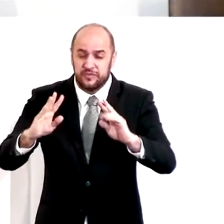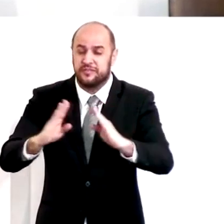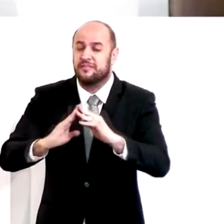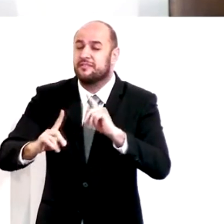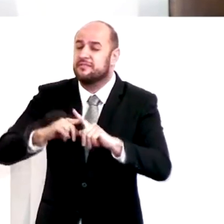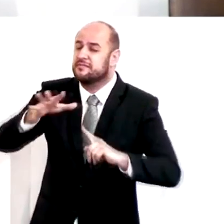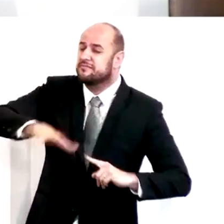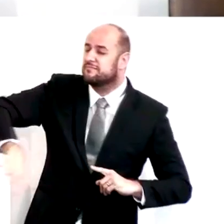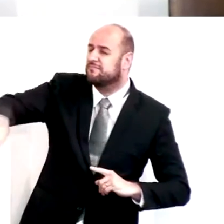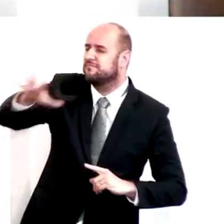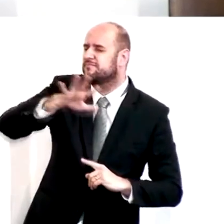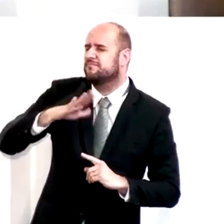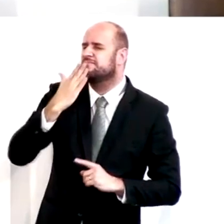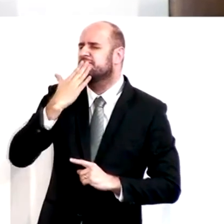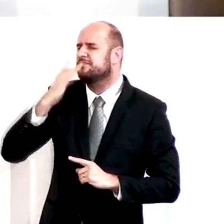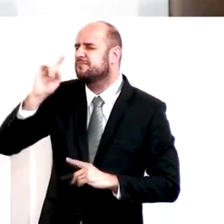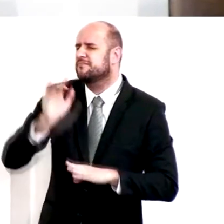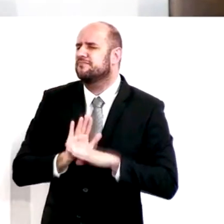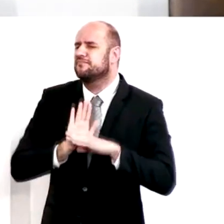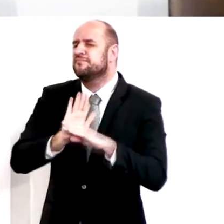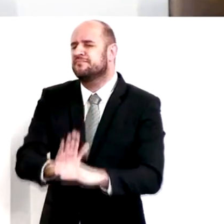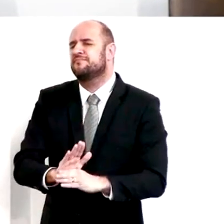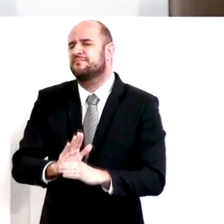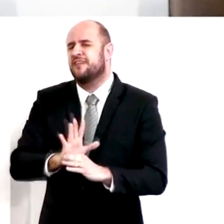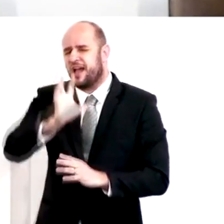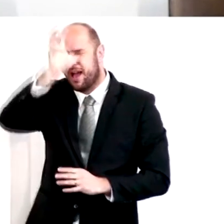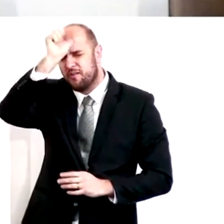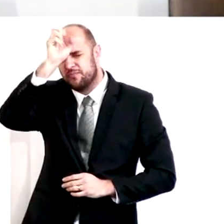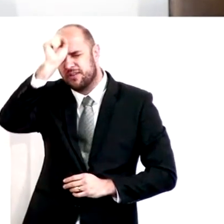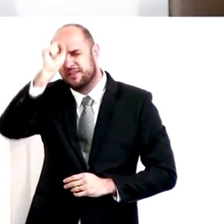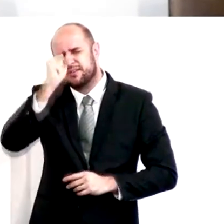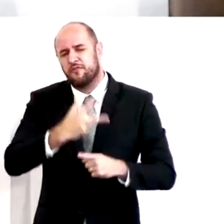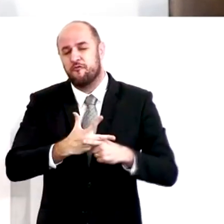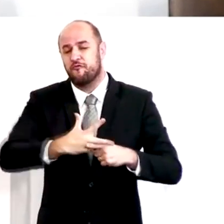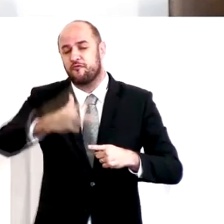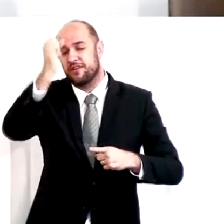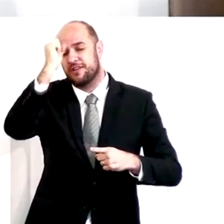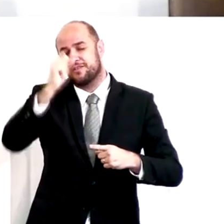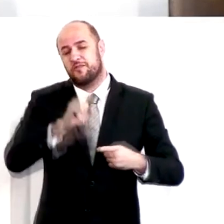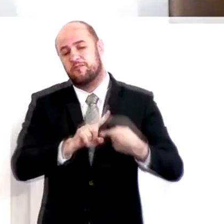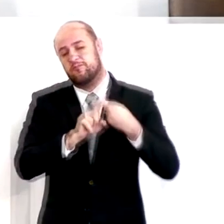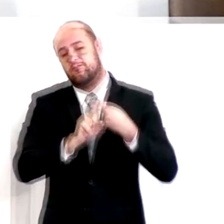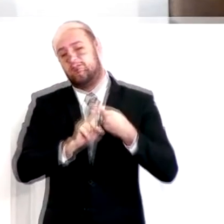continue a nos ajudar a compreender a vitória na cruz, a vitória